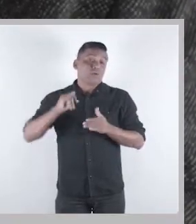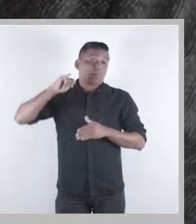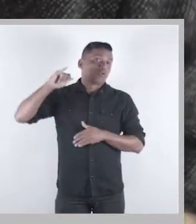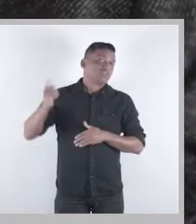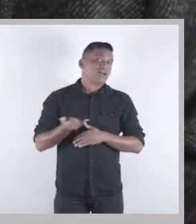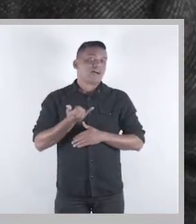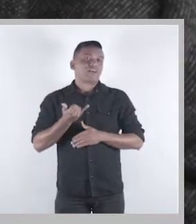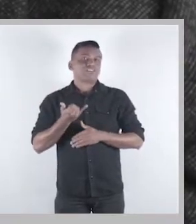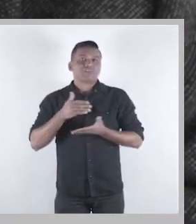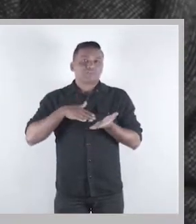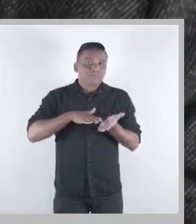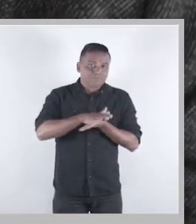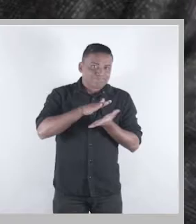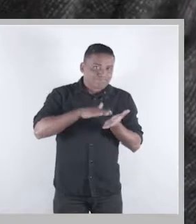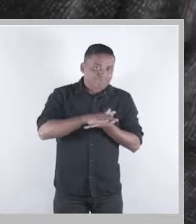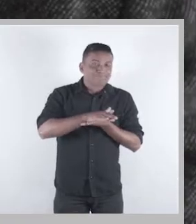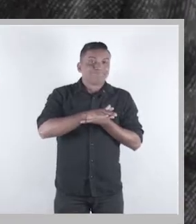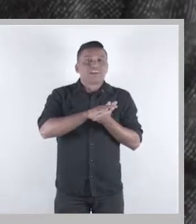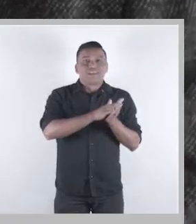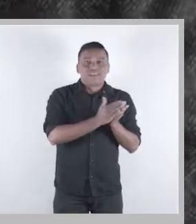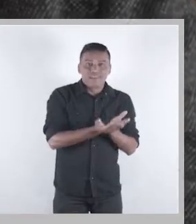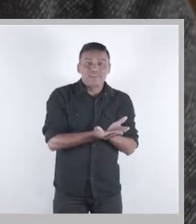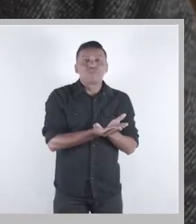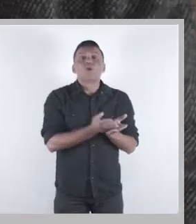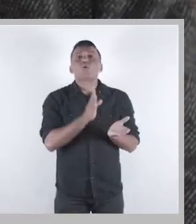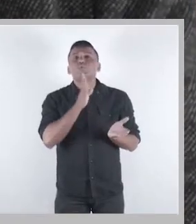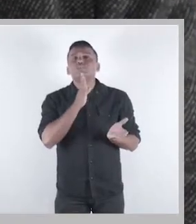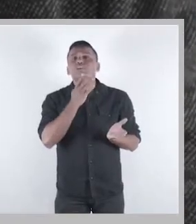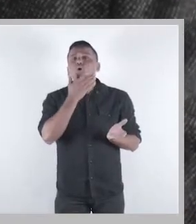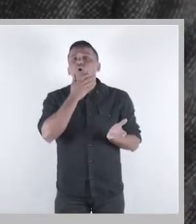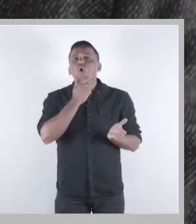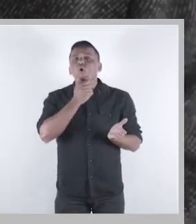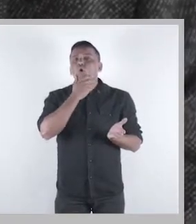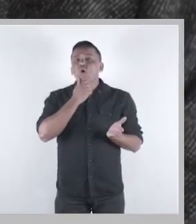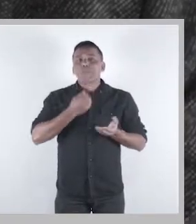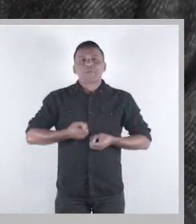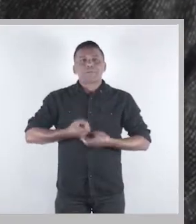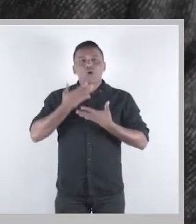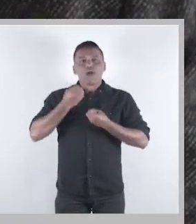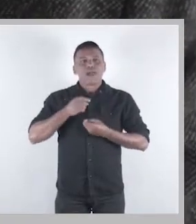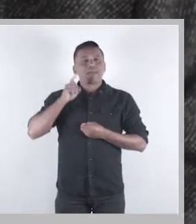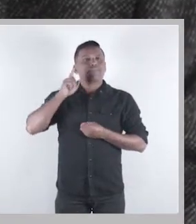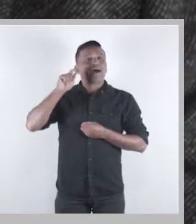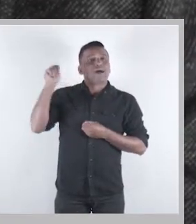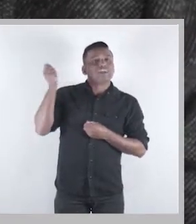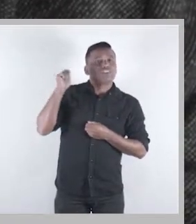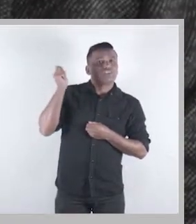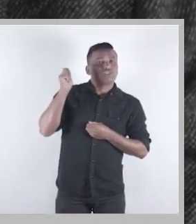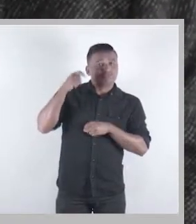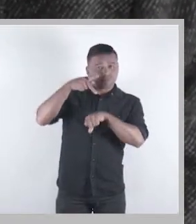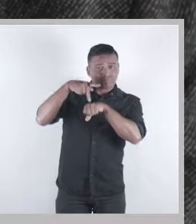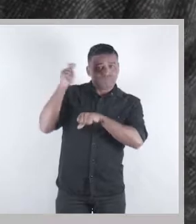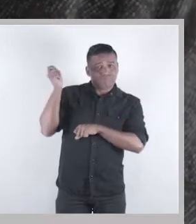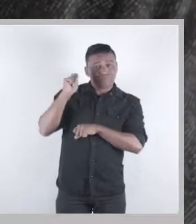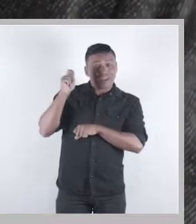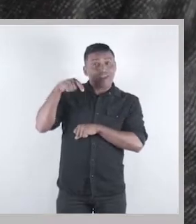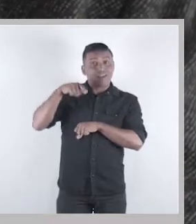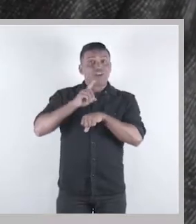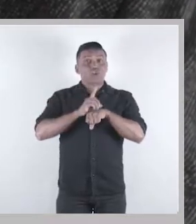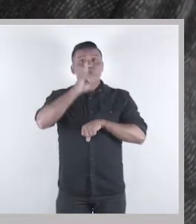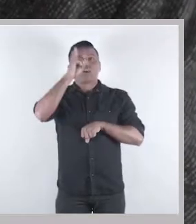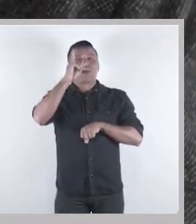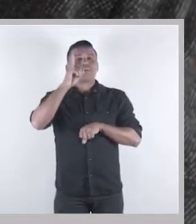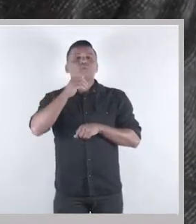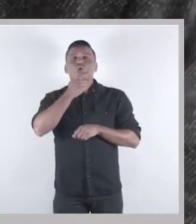argentino que morava na época no Brasil e fazia aqui doutorado que o Agostinho elas tag o poeta argentino que adora o Brasil